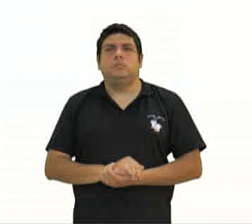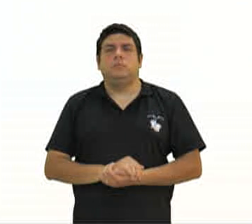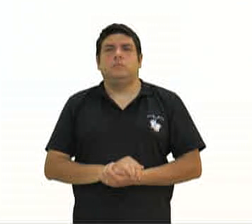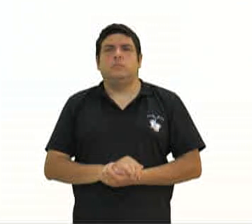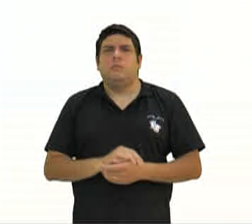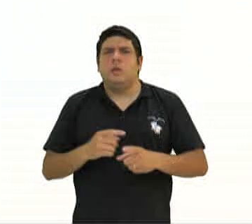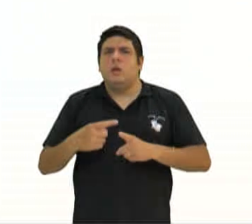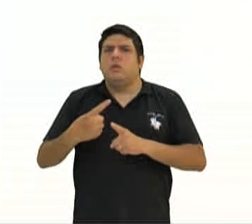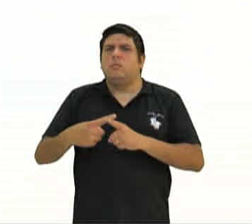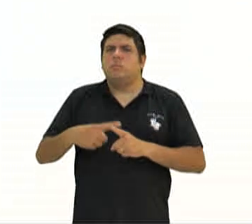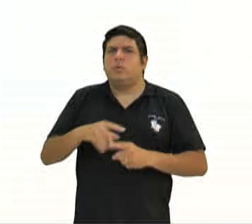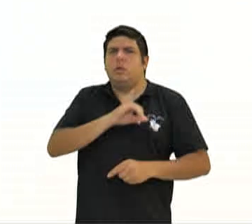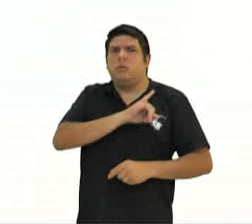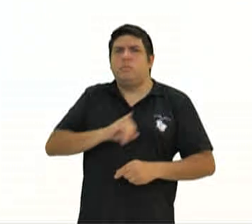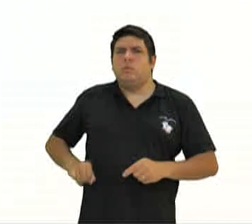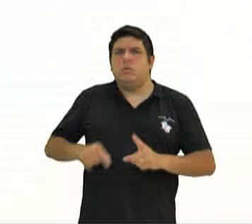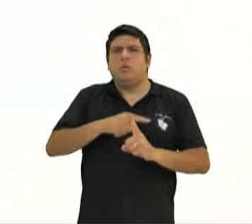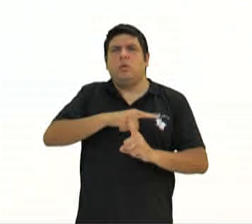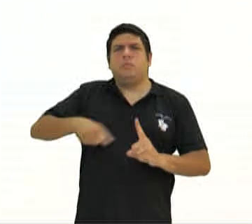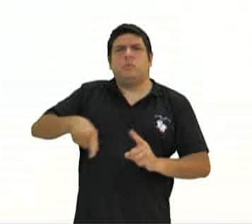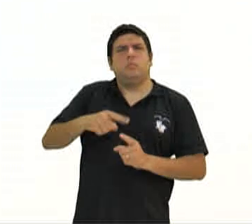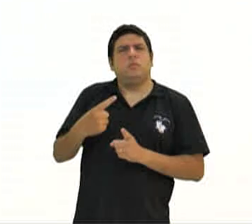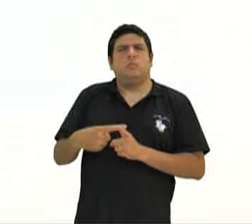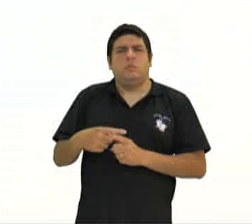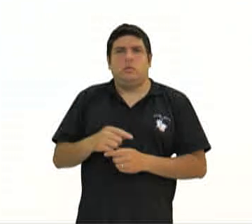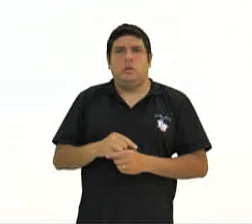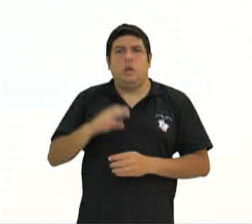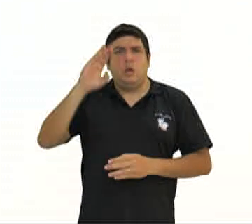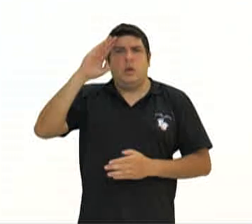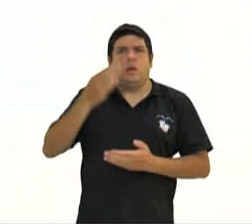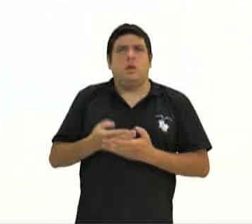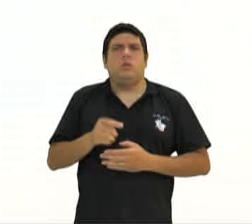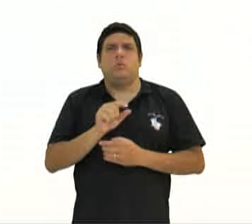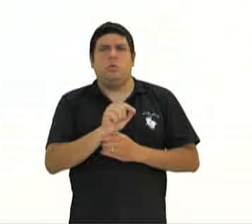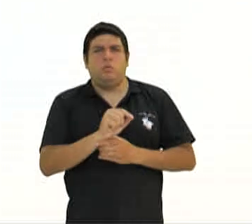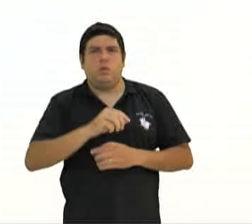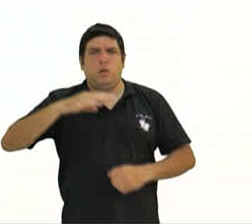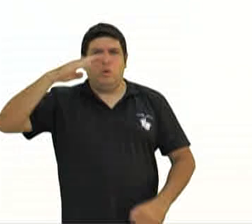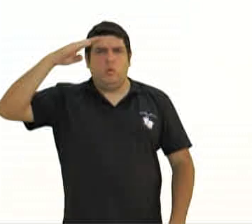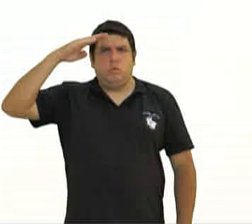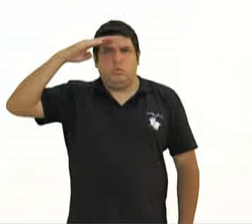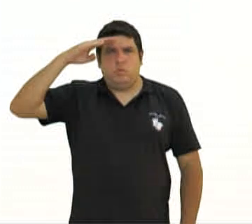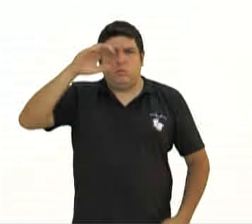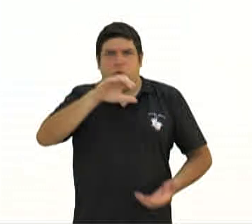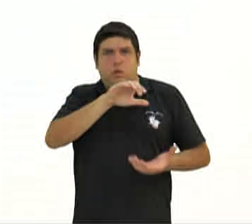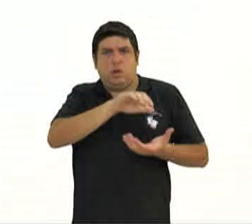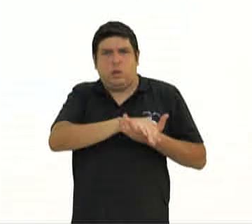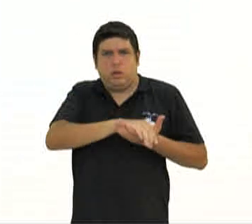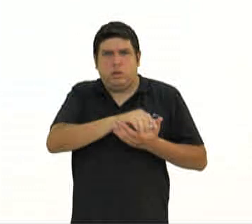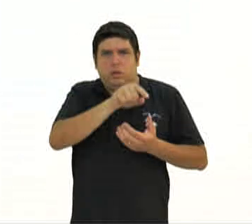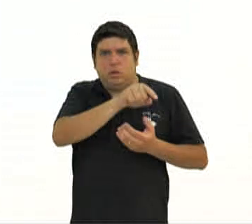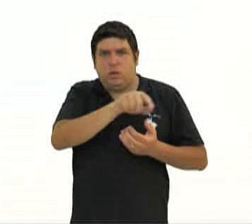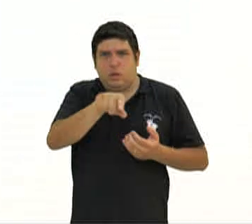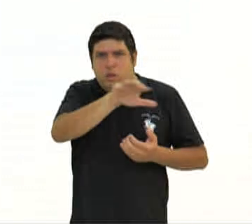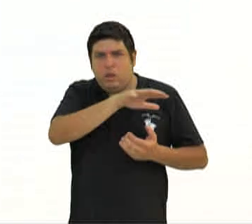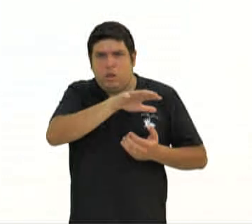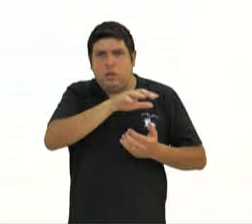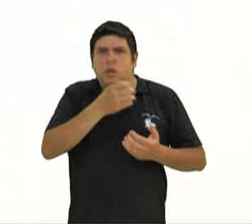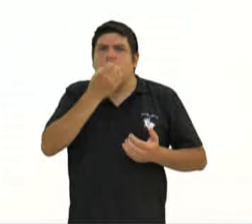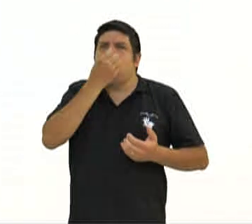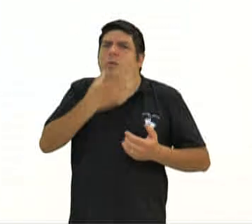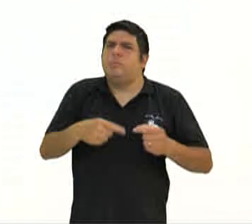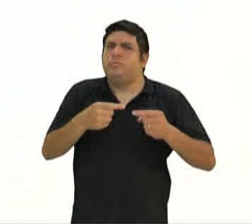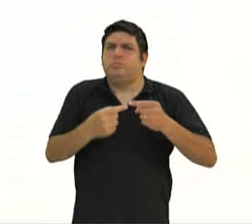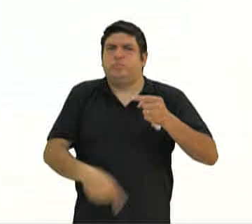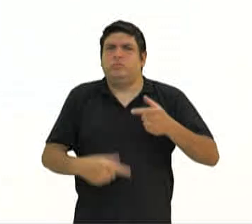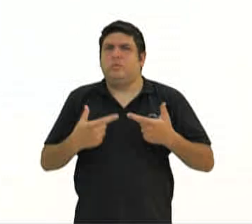o imperador tinha proibido? Porque ele acreditava que soldados casados não eram soldados bons para a guerra, para a